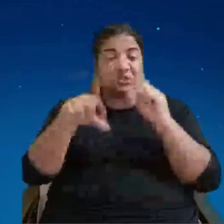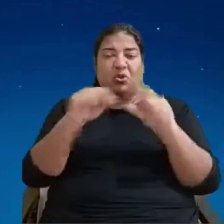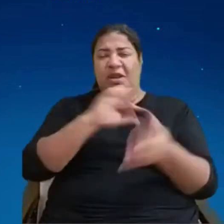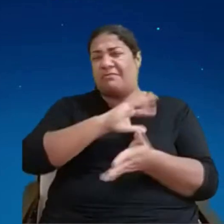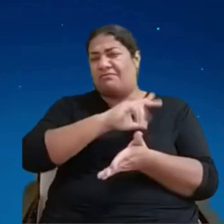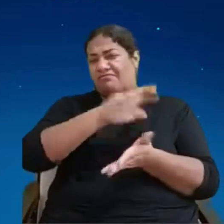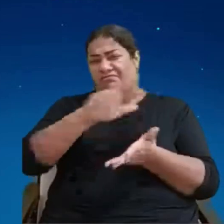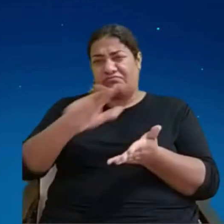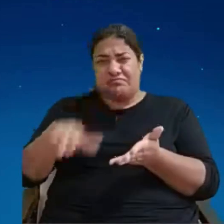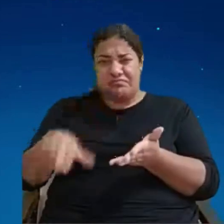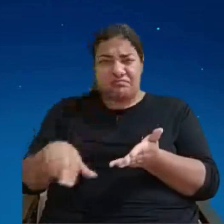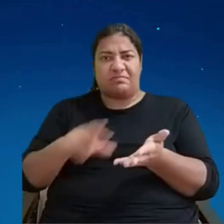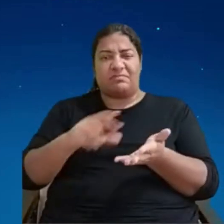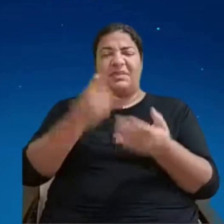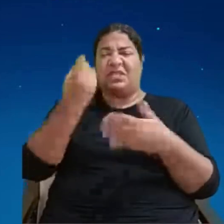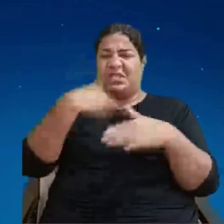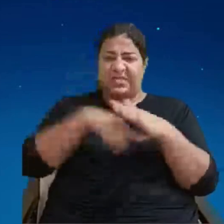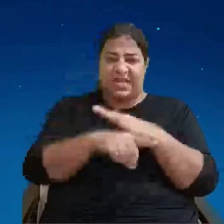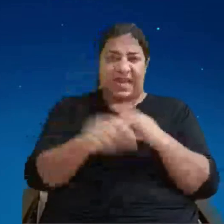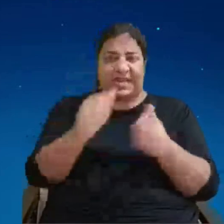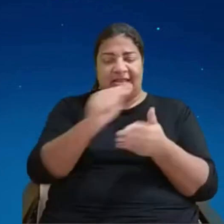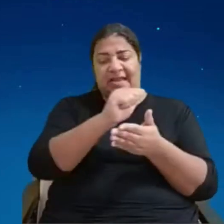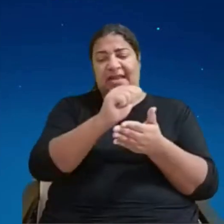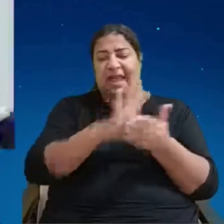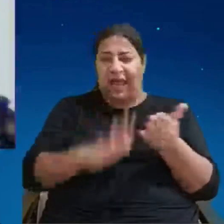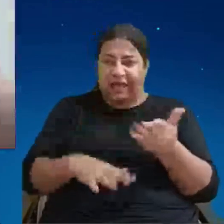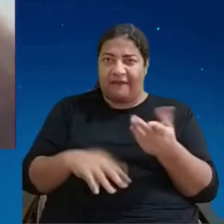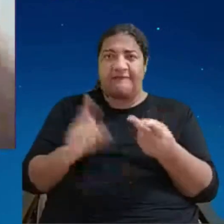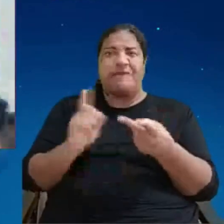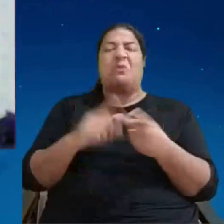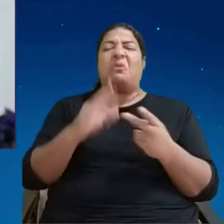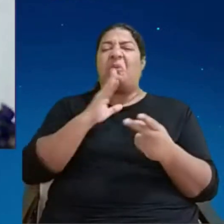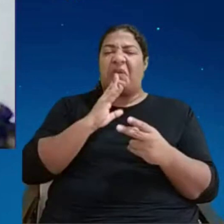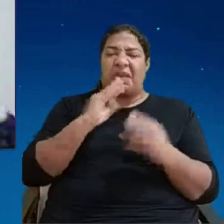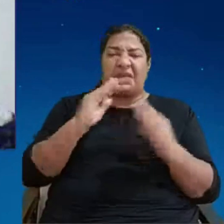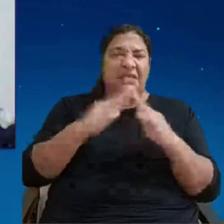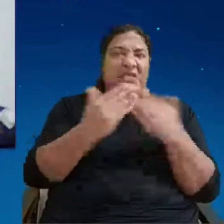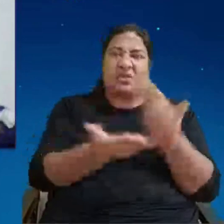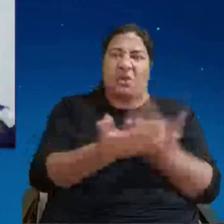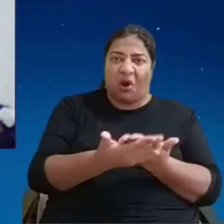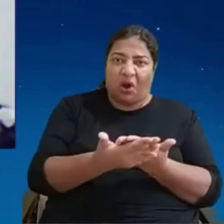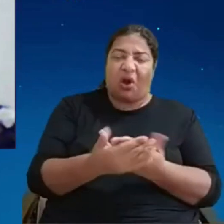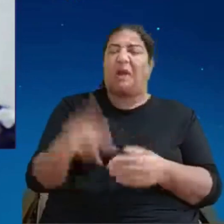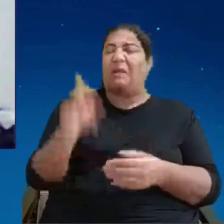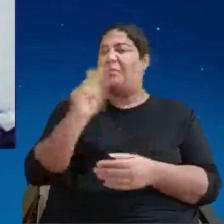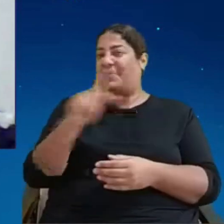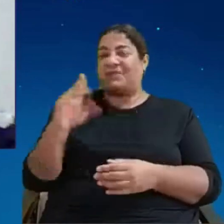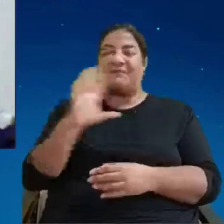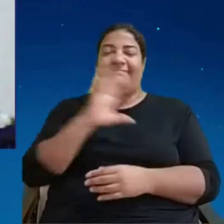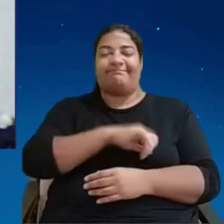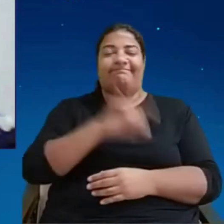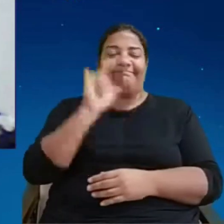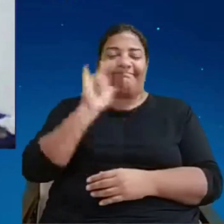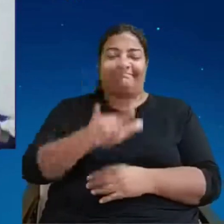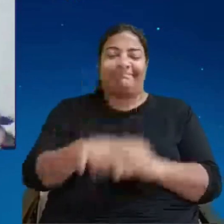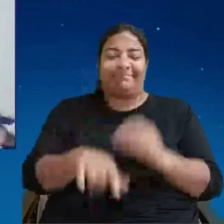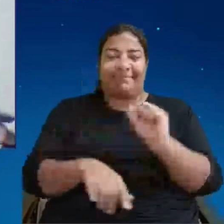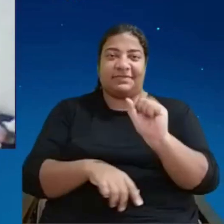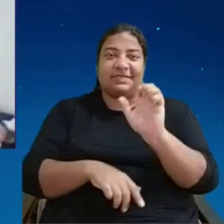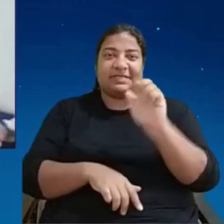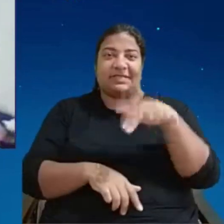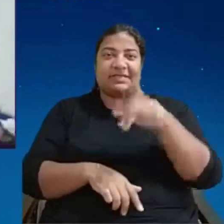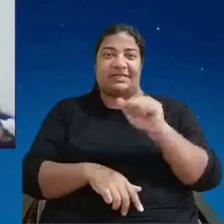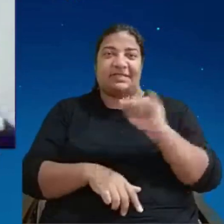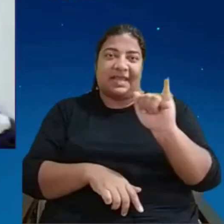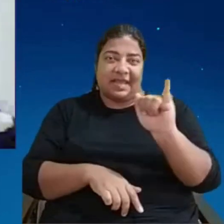Designer Gráficos, conheci as escolas, conheci alguns professores. Eu sou fã do Senai, sem ser pejorativa,